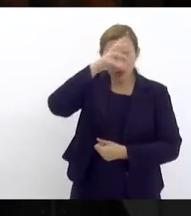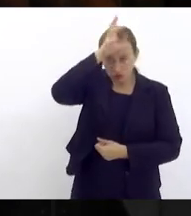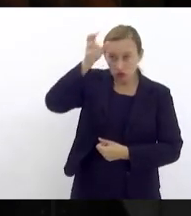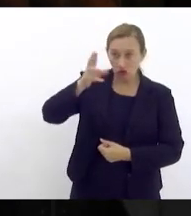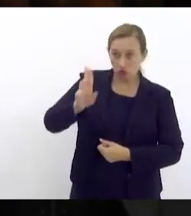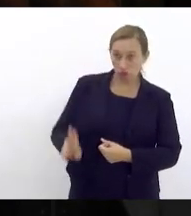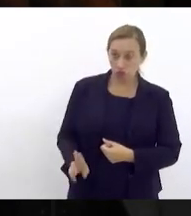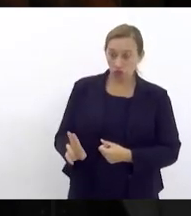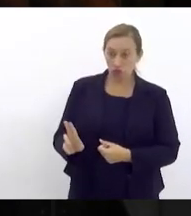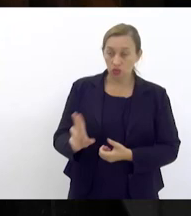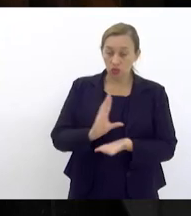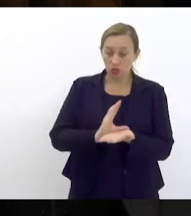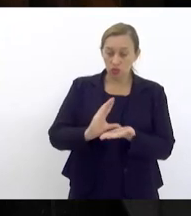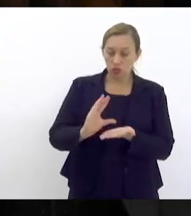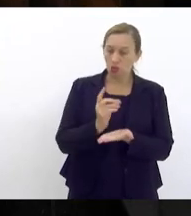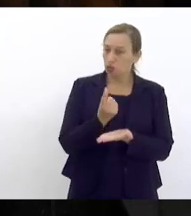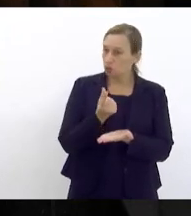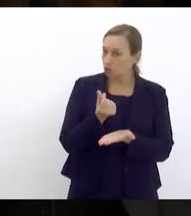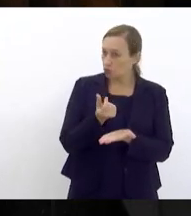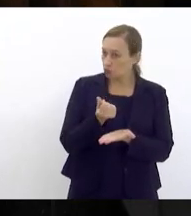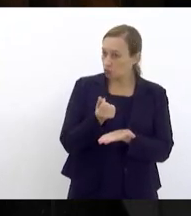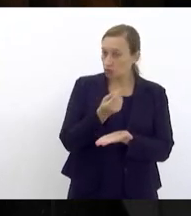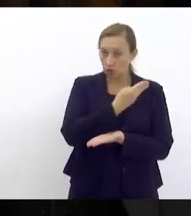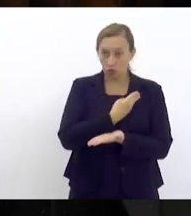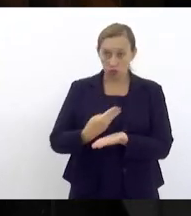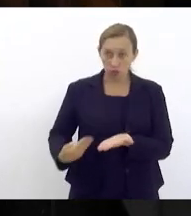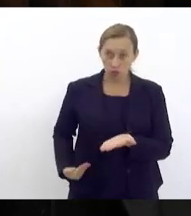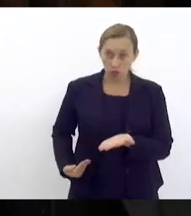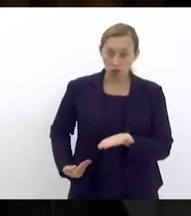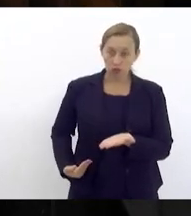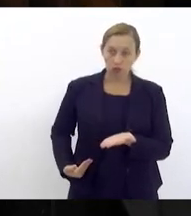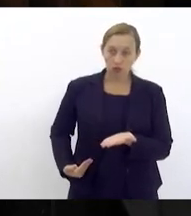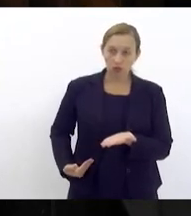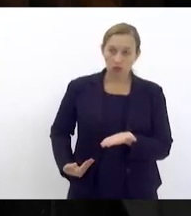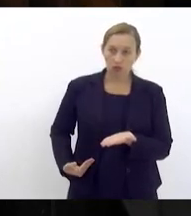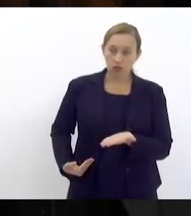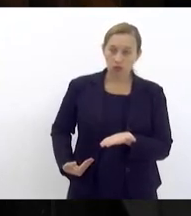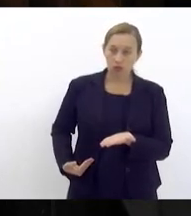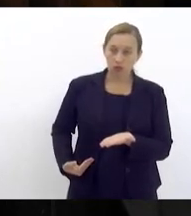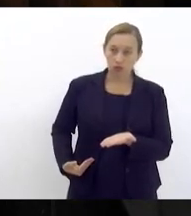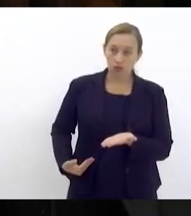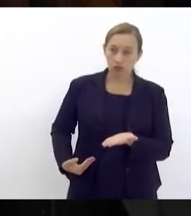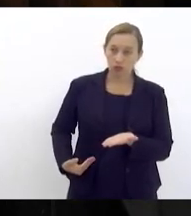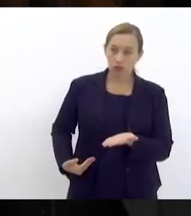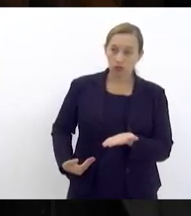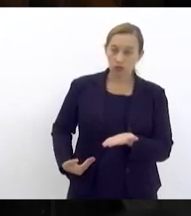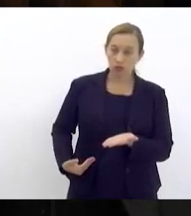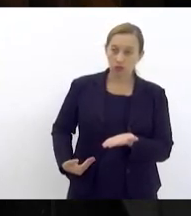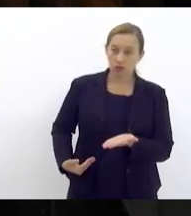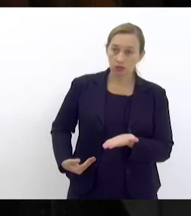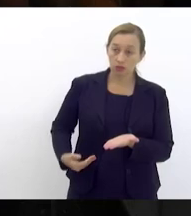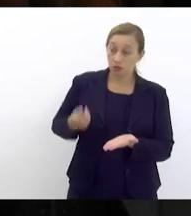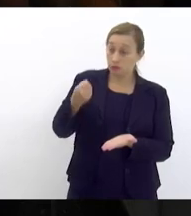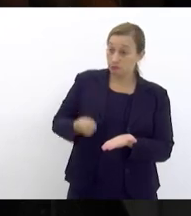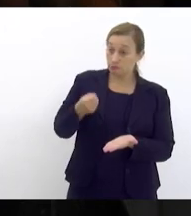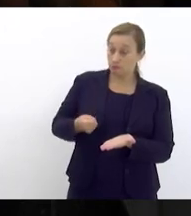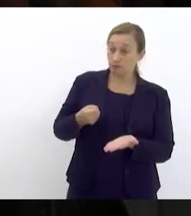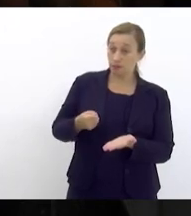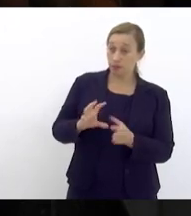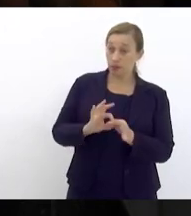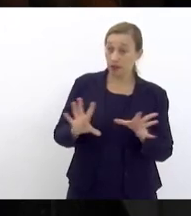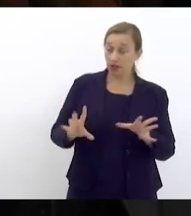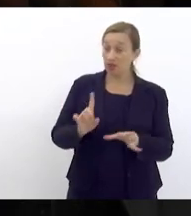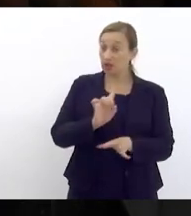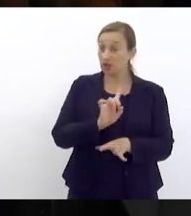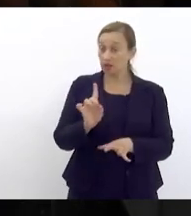o orçamento público fosse determinativo e não autorizativo porque